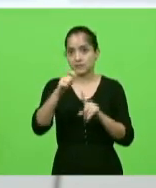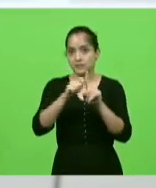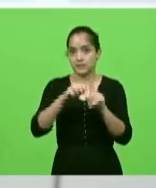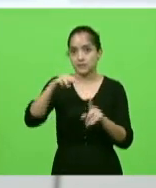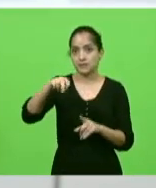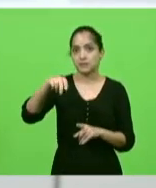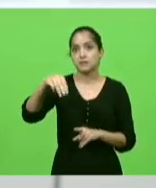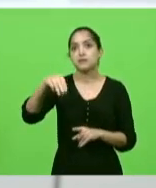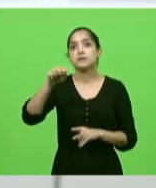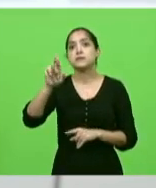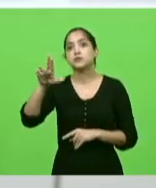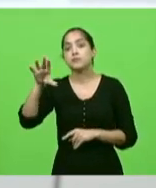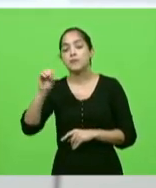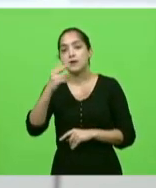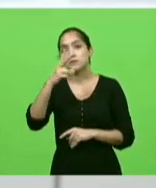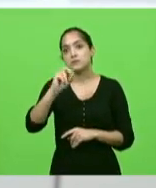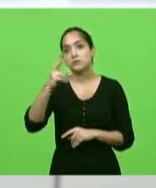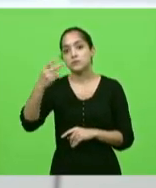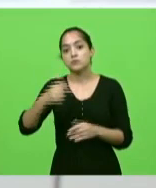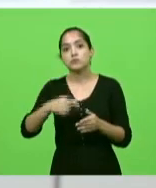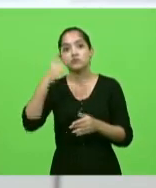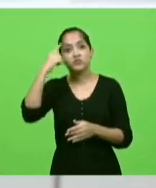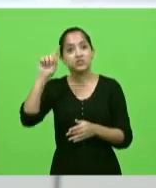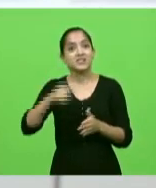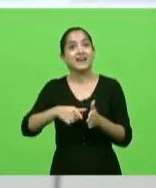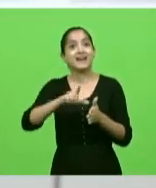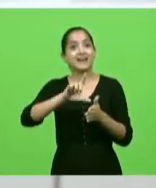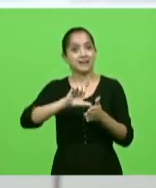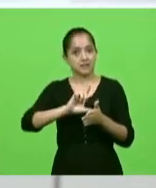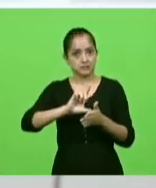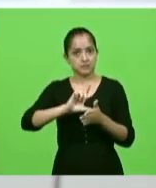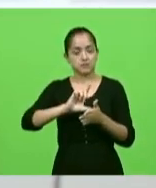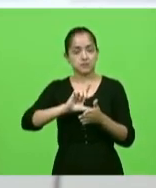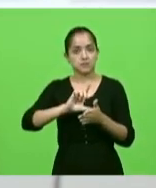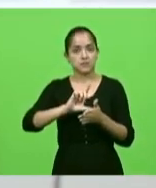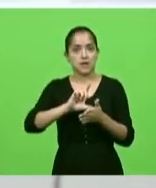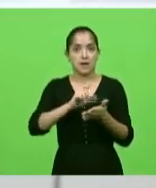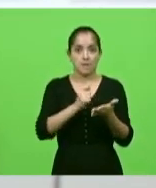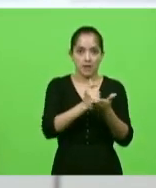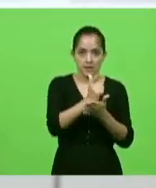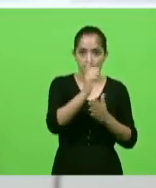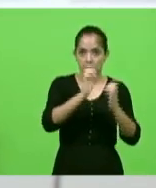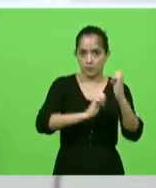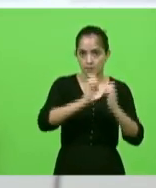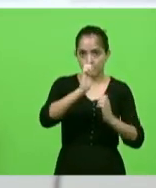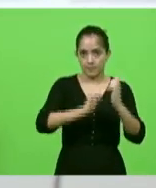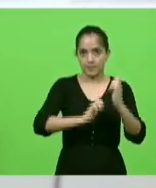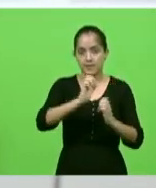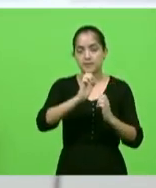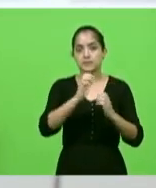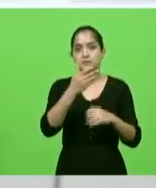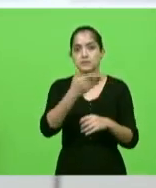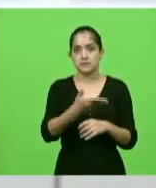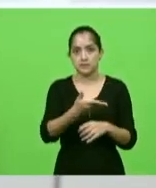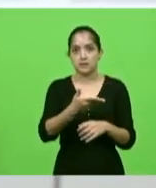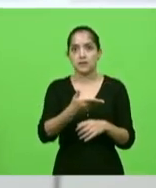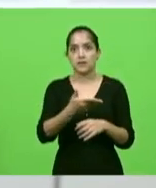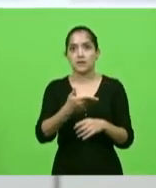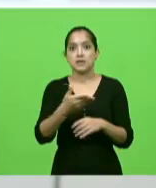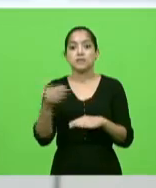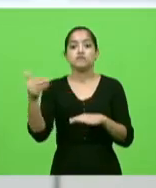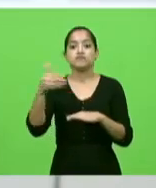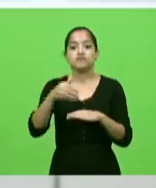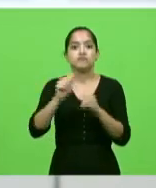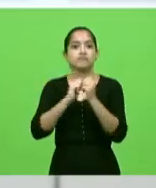de 2020 dia antes das medidas de pagamento avega neve o senhor Governador é submetido à Assembleia